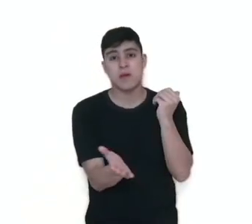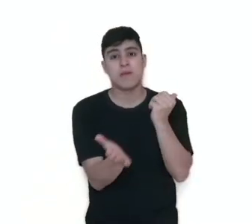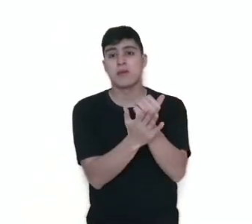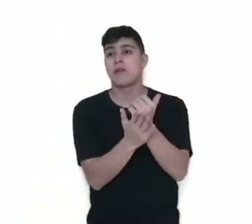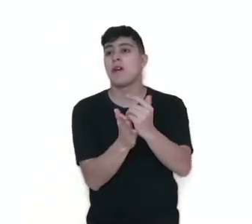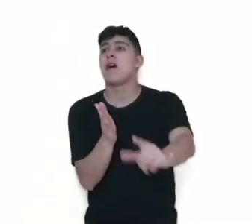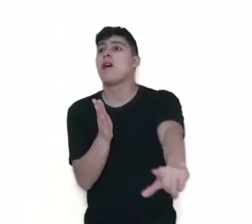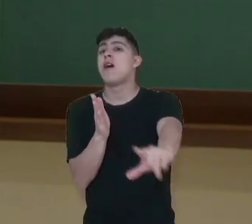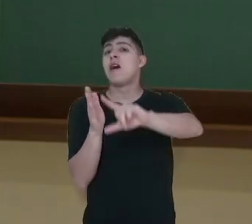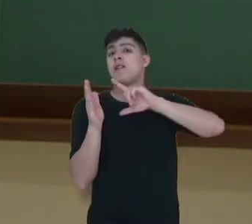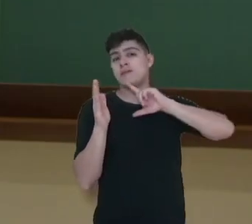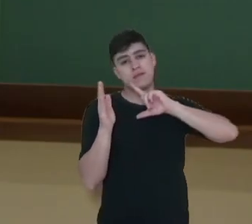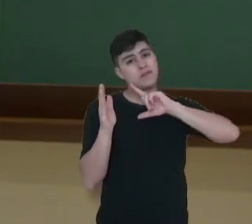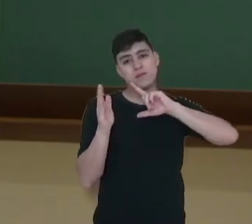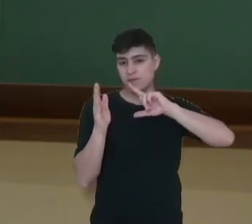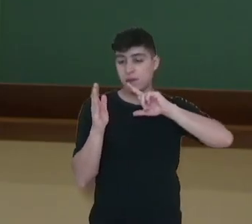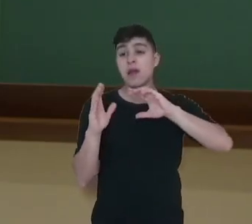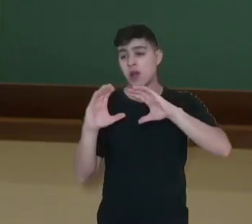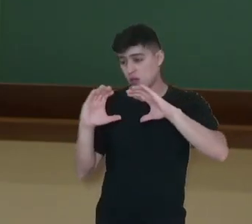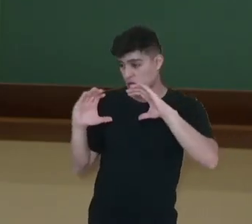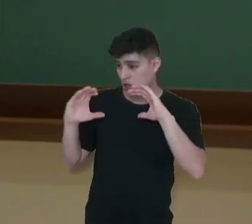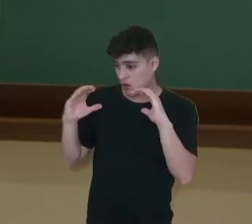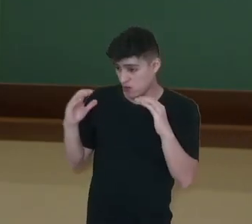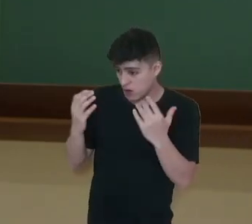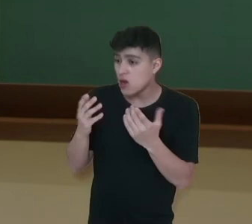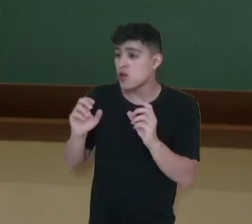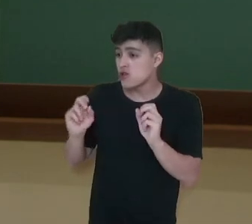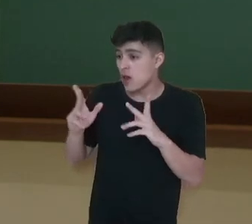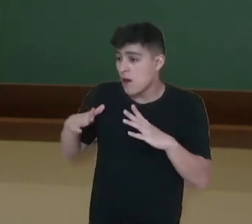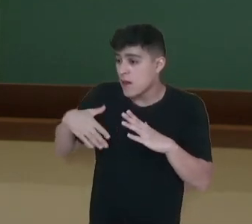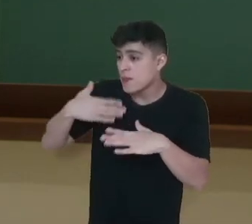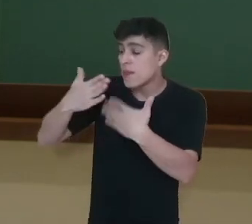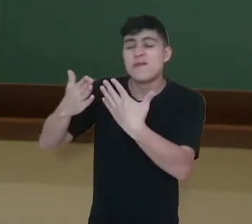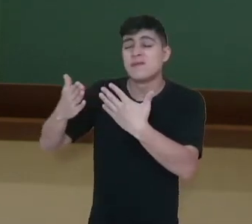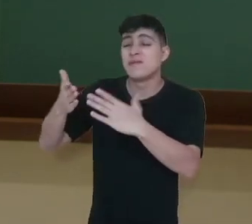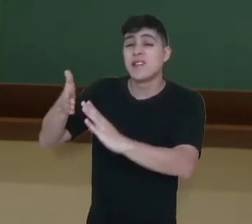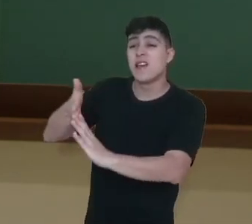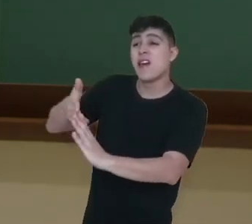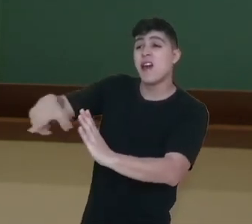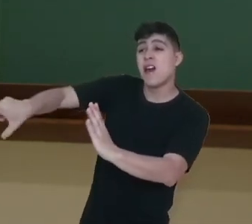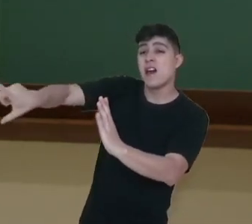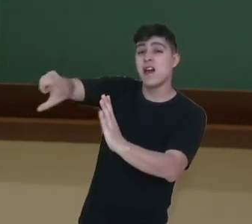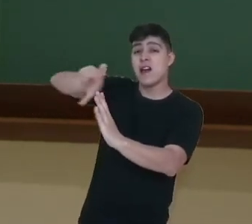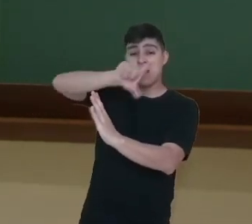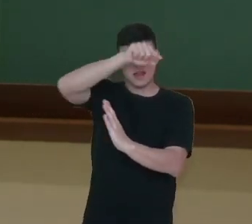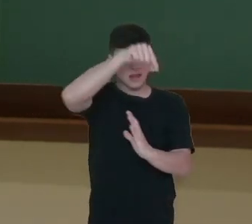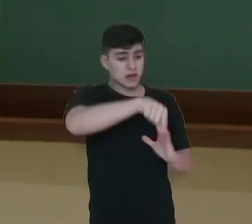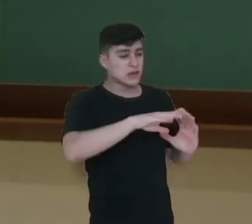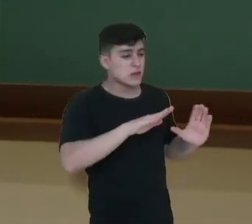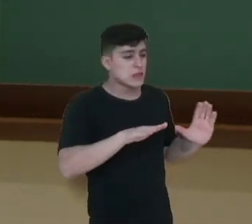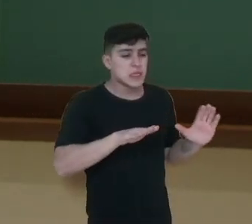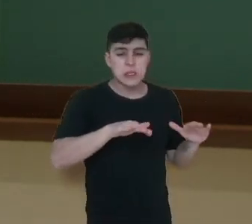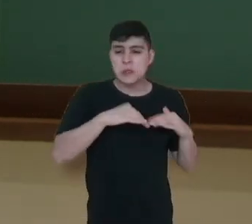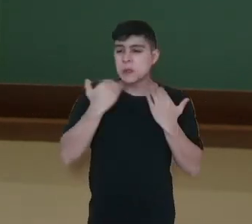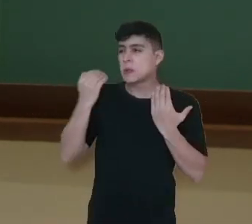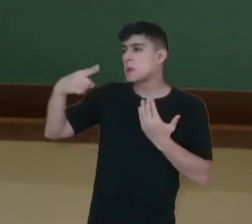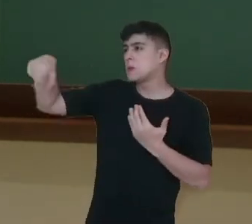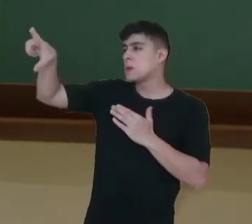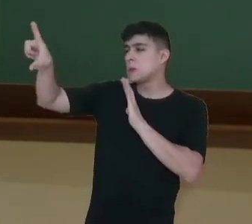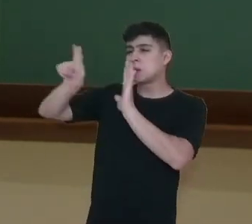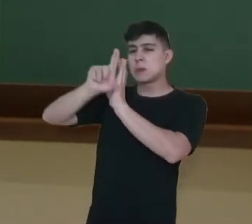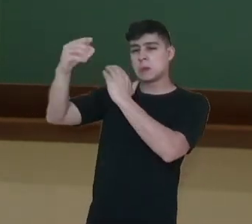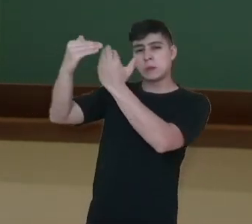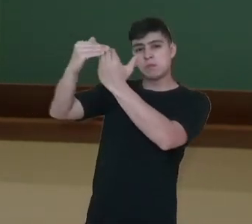continentais. Então, todo esse processo de independência ele vem desde as leis intoleráveis, desde o processo de leis,